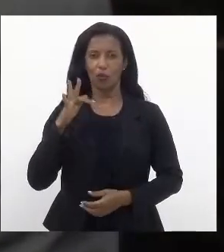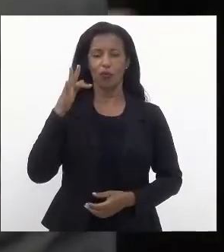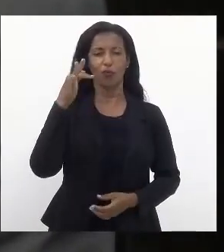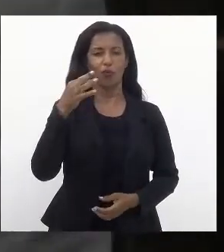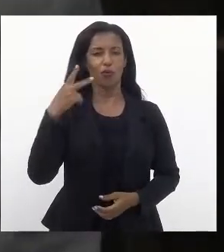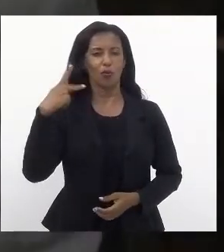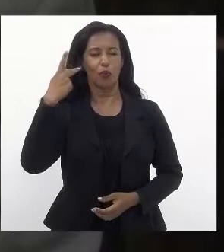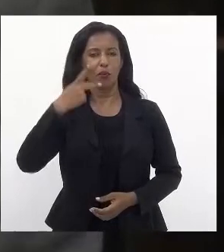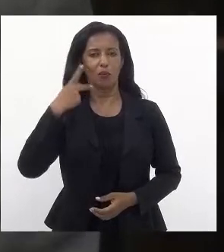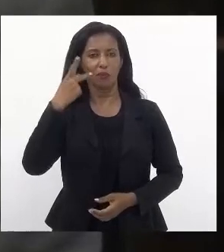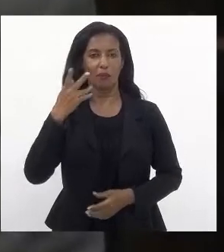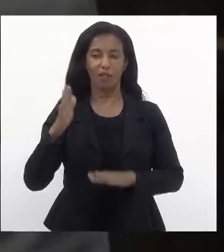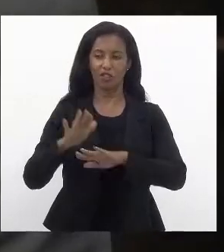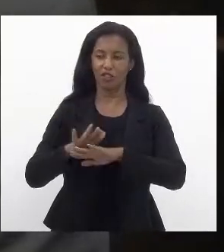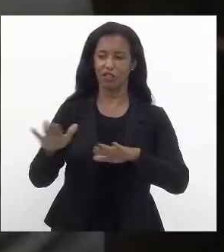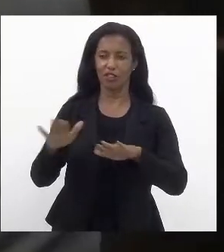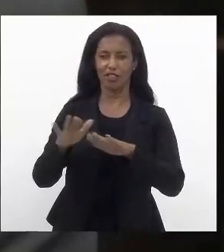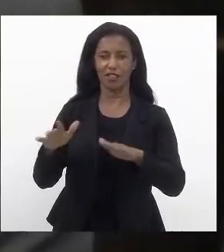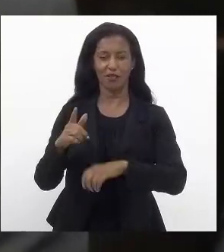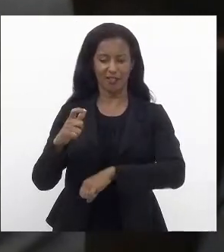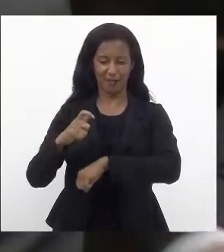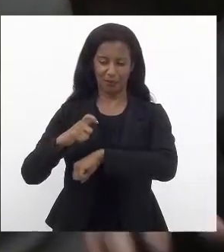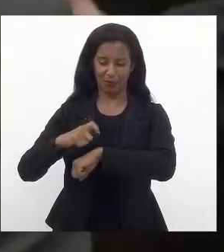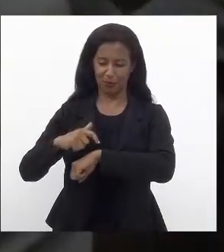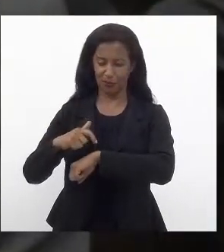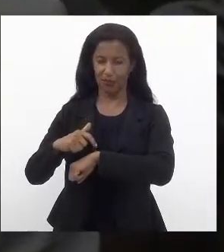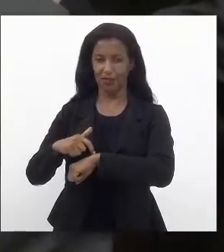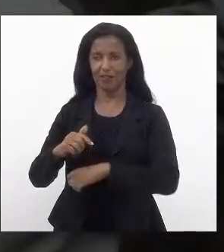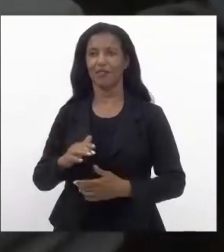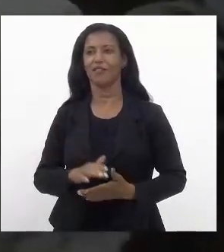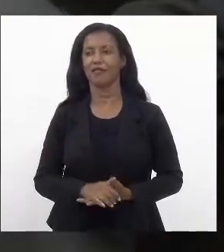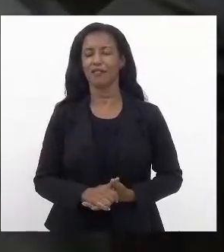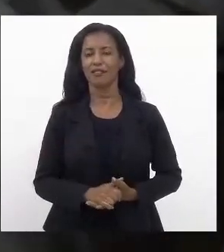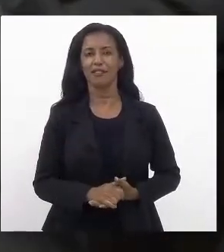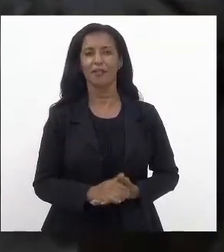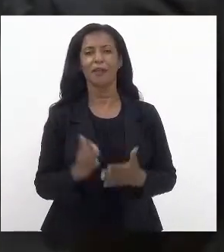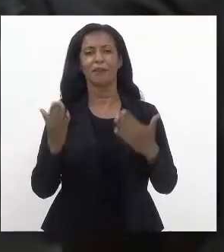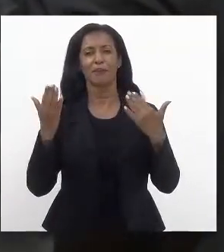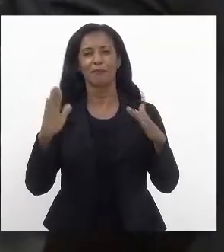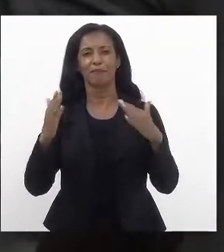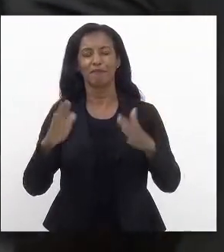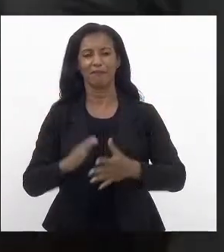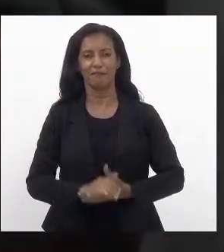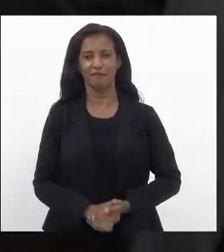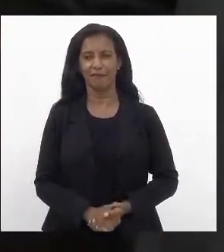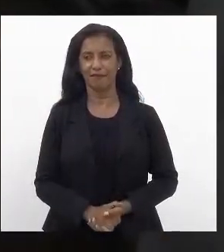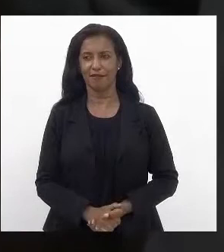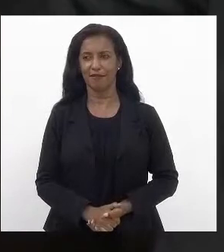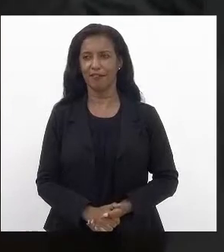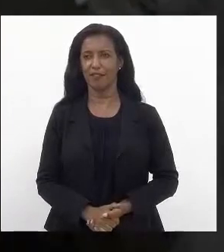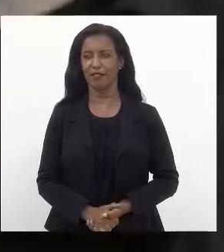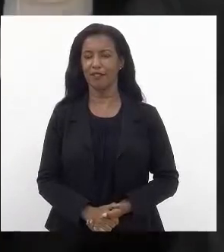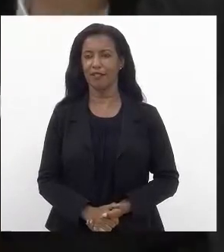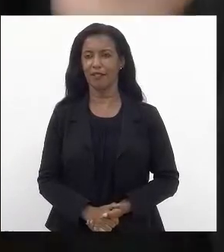parlamentar também já não queria cumprir o tempo que lhe era dado. Parabéns.